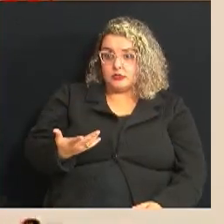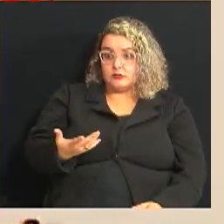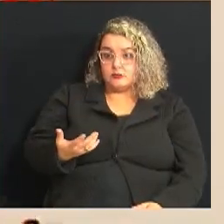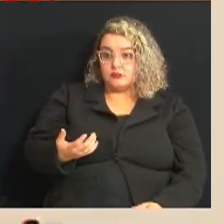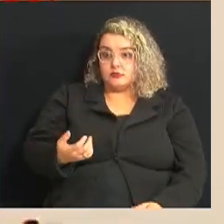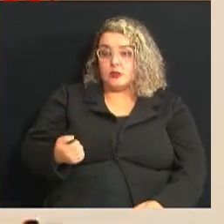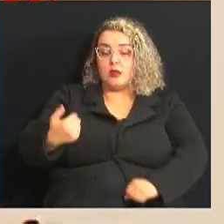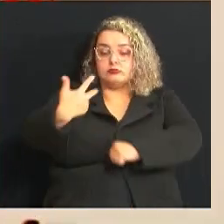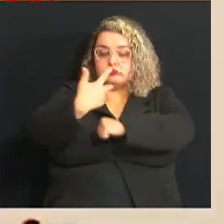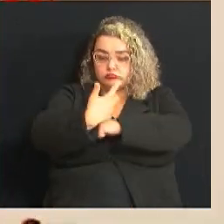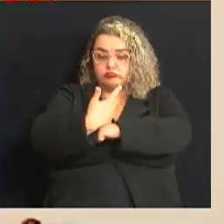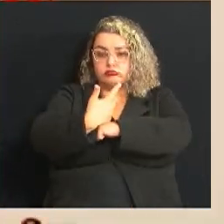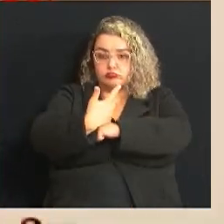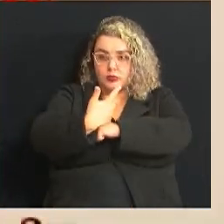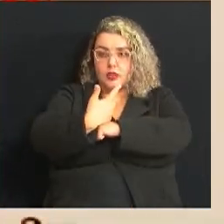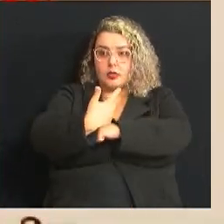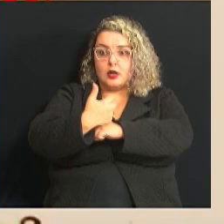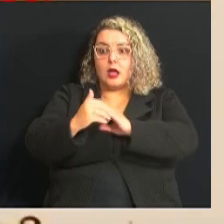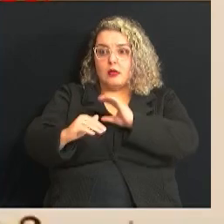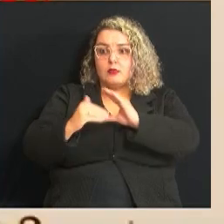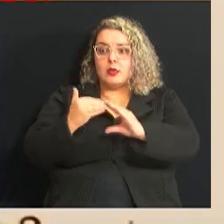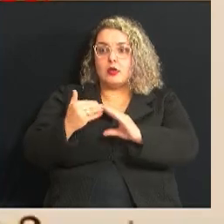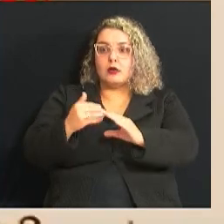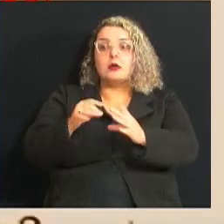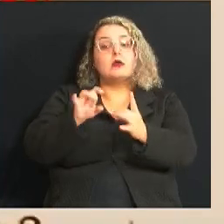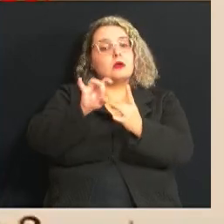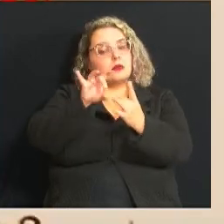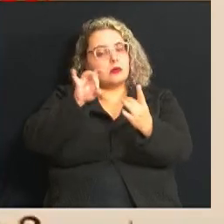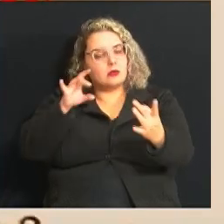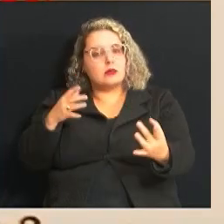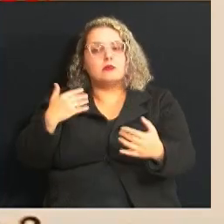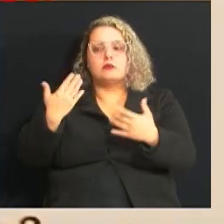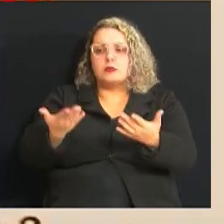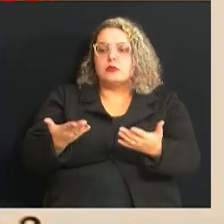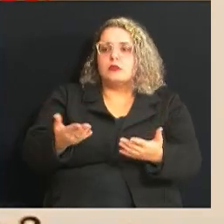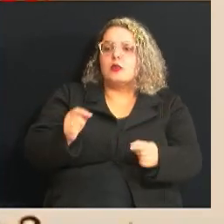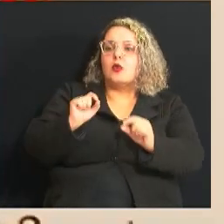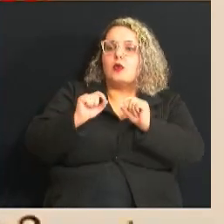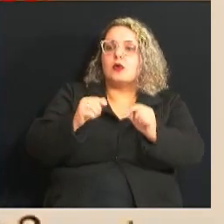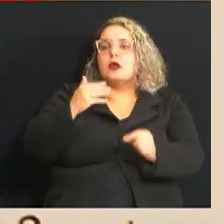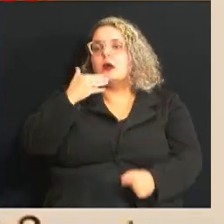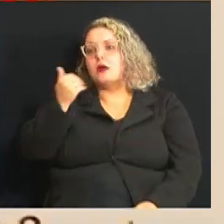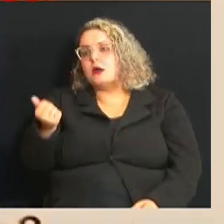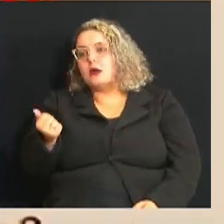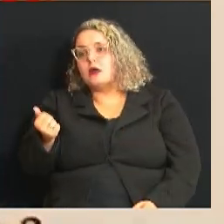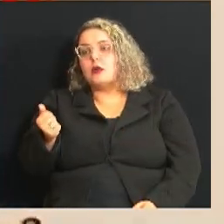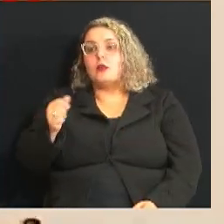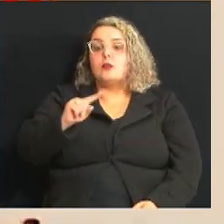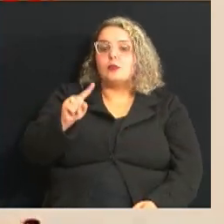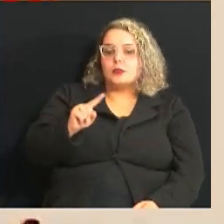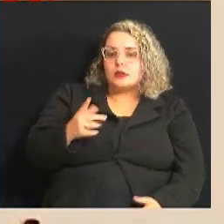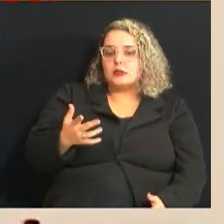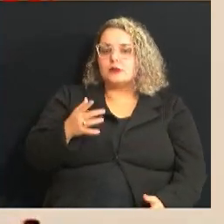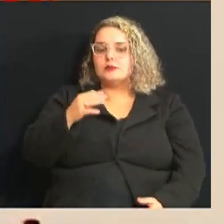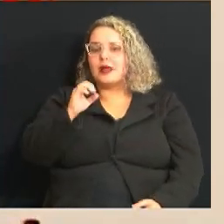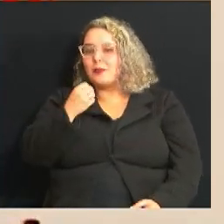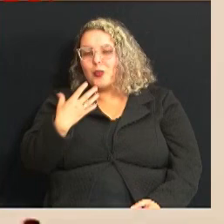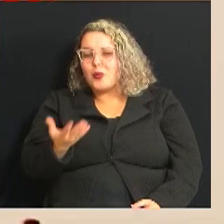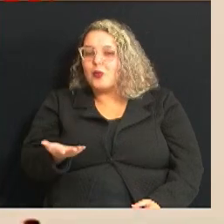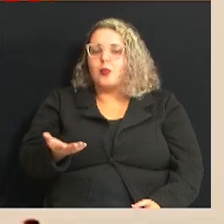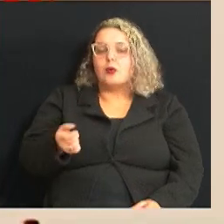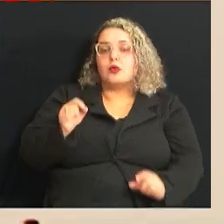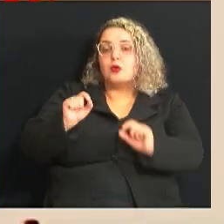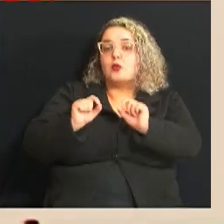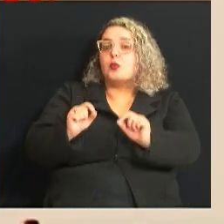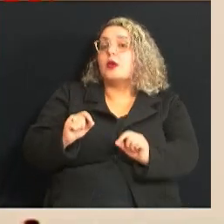essa gravação, nos mandar, que aí a gente dá um feedback para ele, onde que ele está melhorando, onde que ele não vai estar. E o legal do coletivo, que mesmo